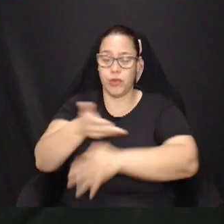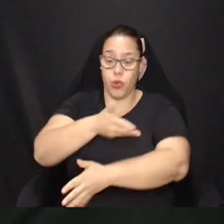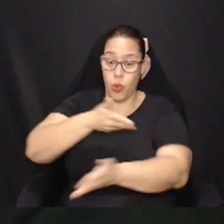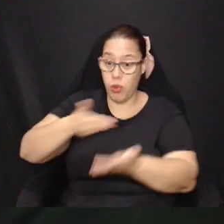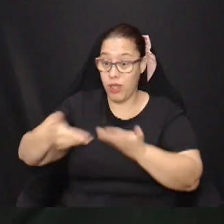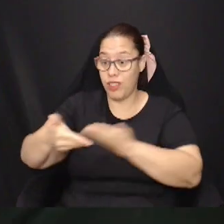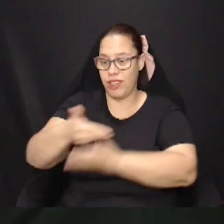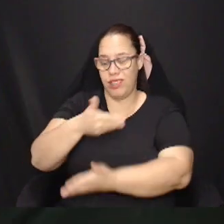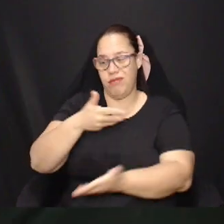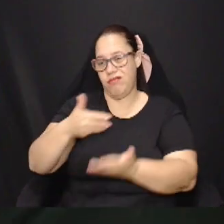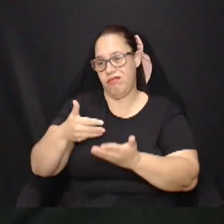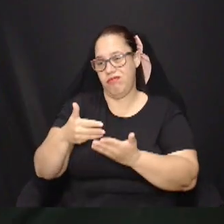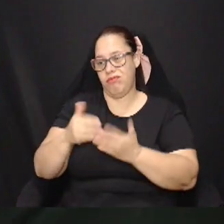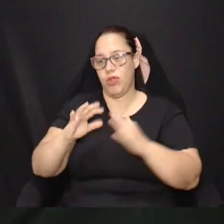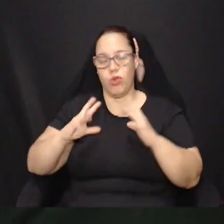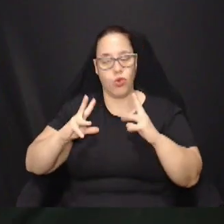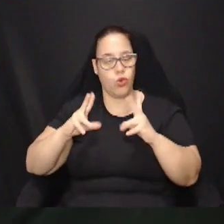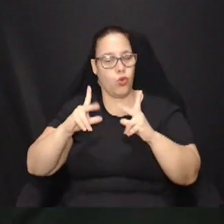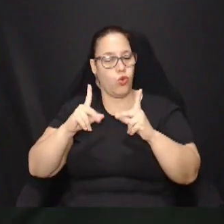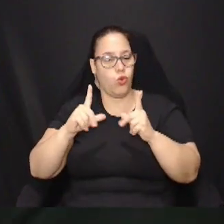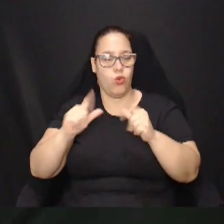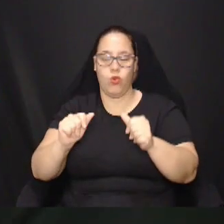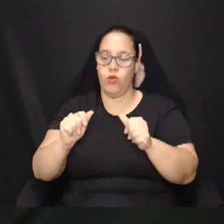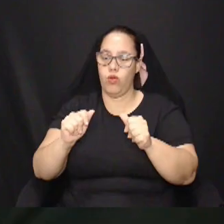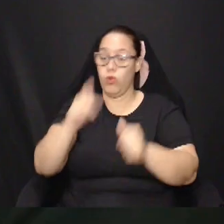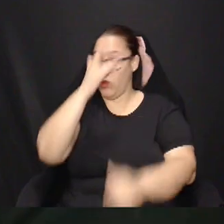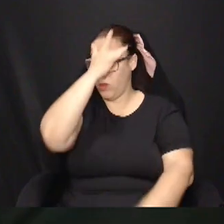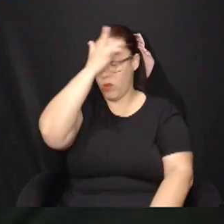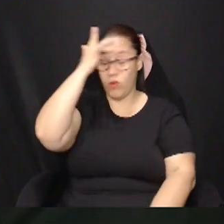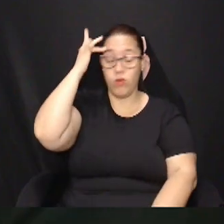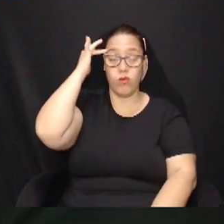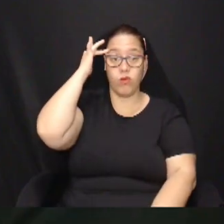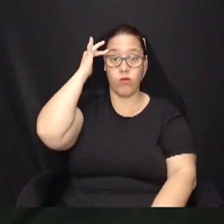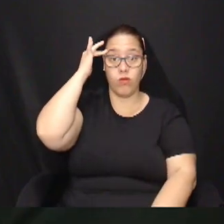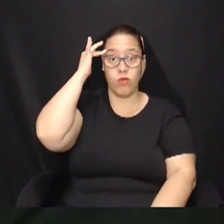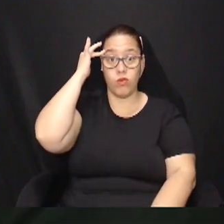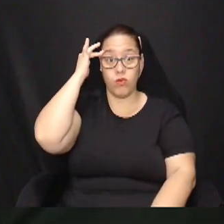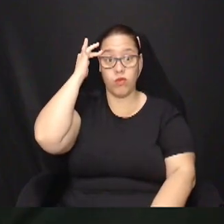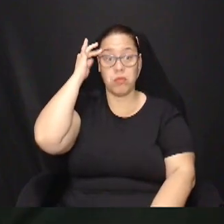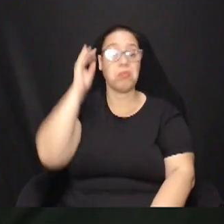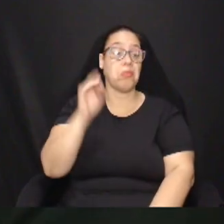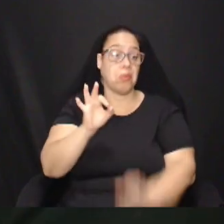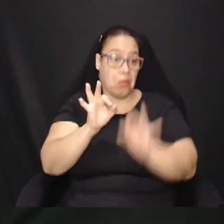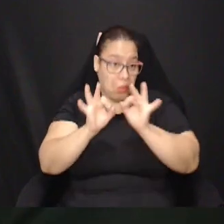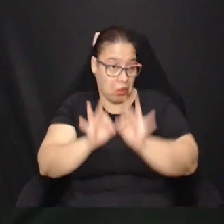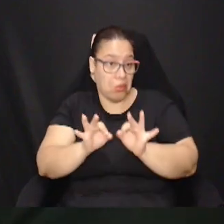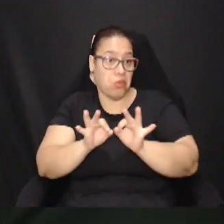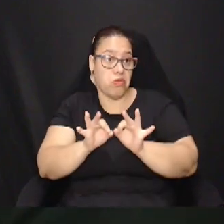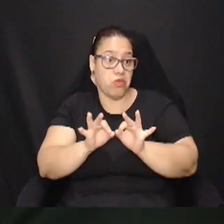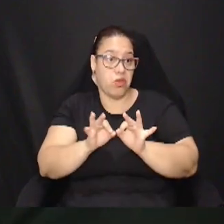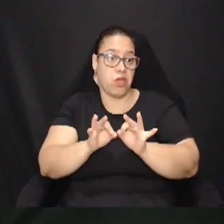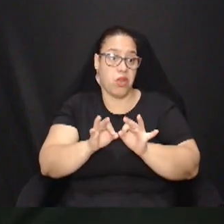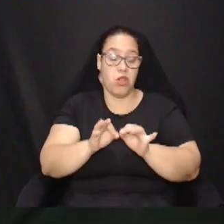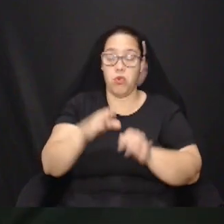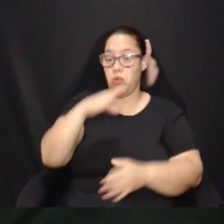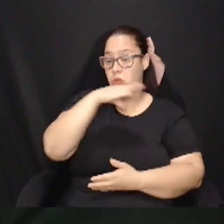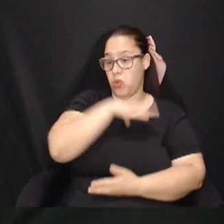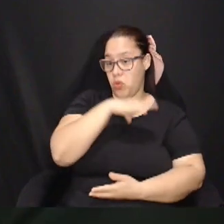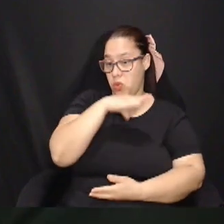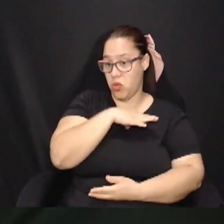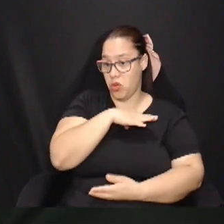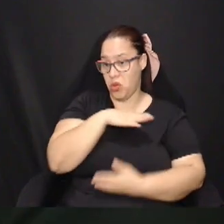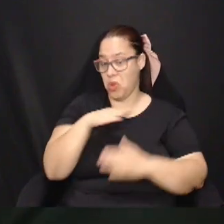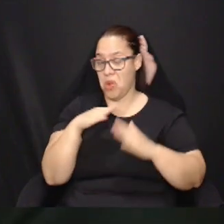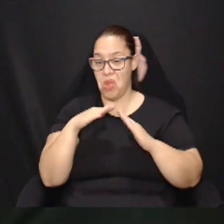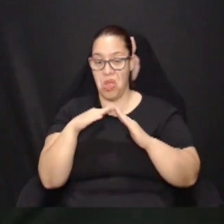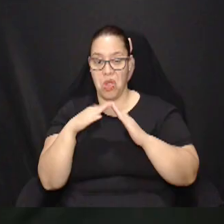entre todas as pessoas, os pontos competentes, né, seja do município, seja do estado, para